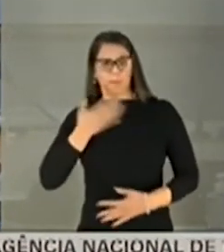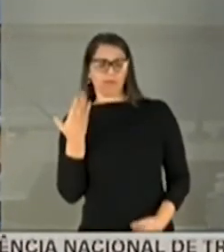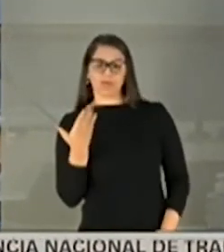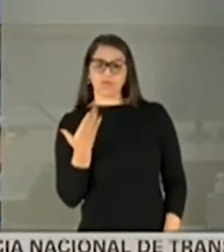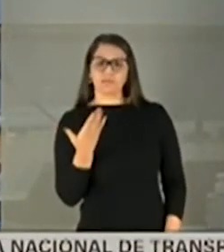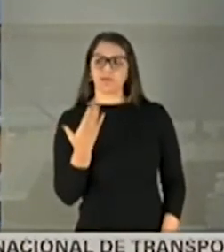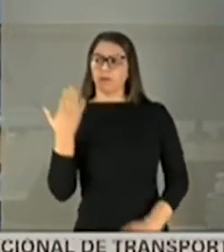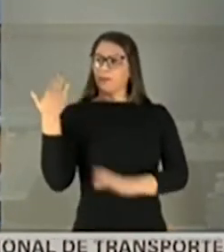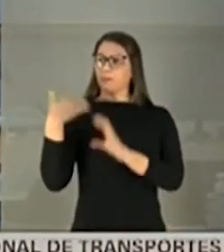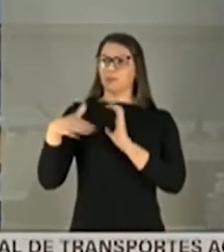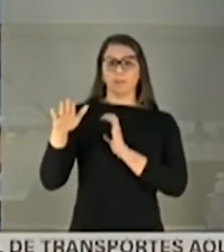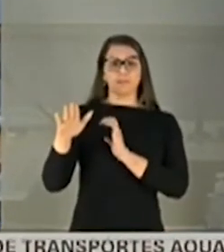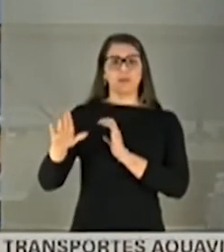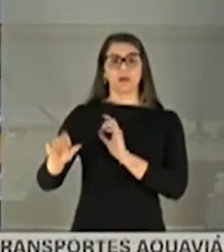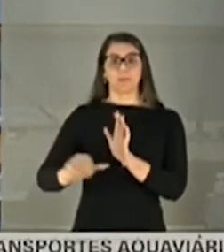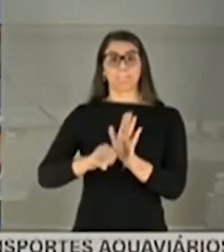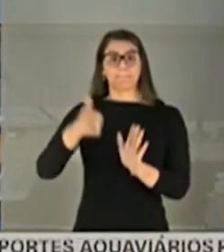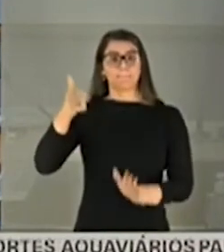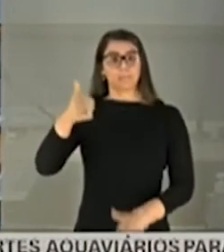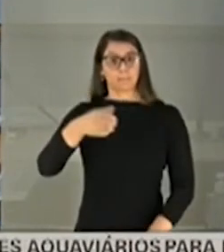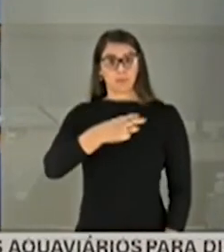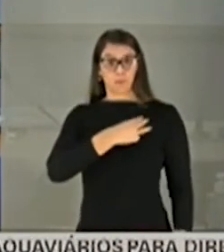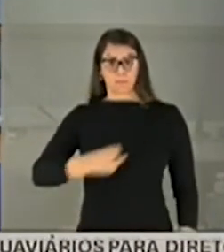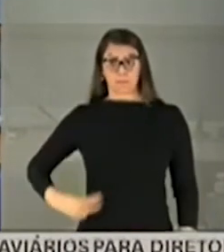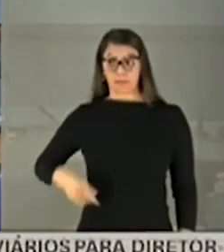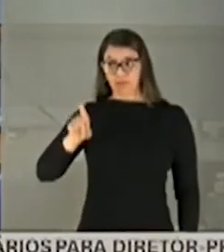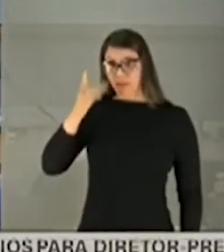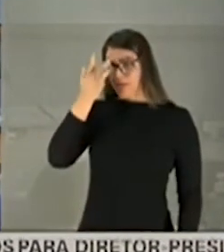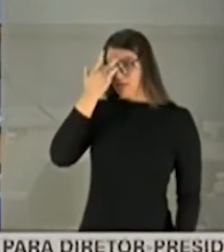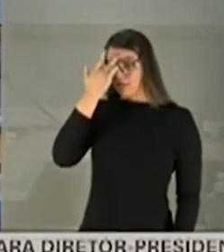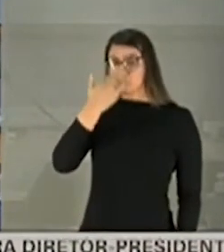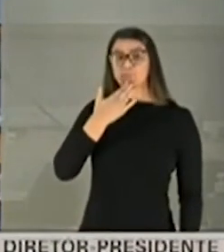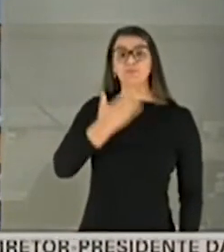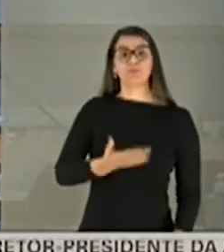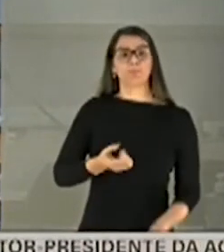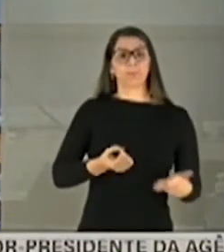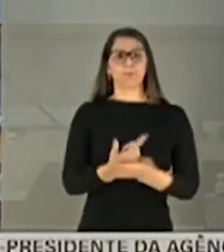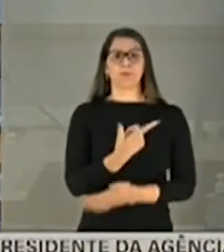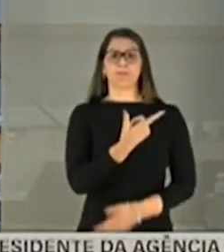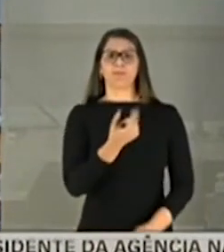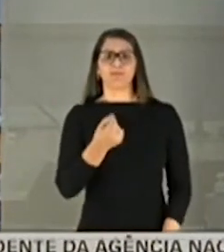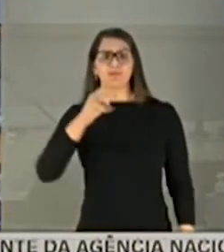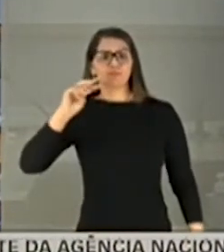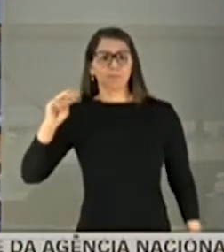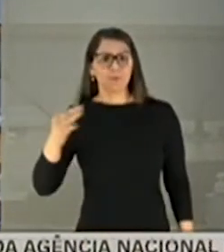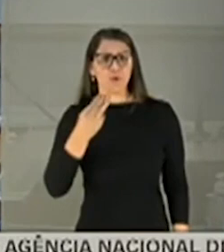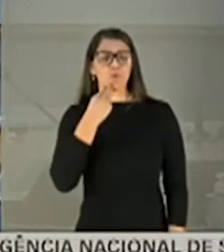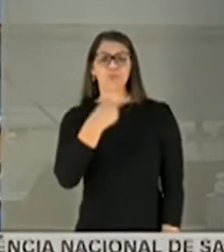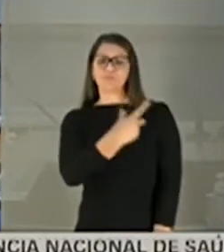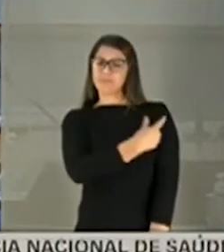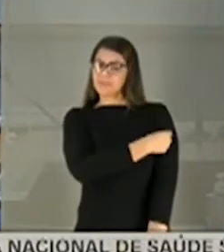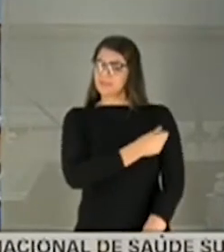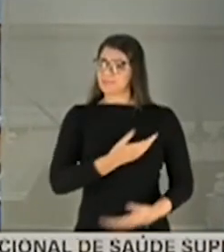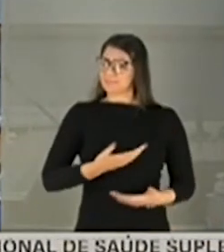uma mensagem ao primeiro-ministro da Índia pedindo para comprar 20 milhões de doses. Ora, se